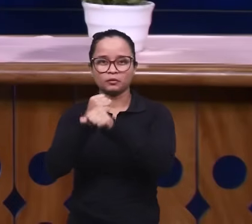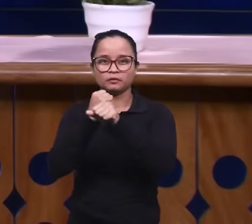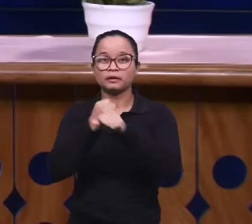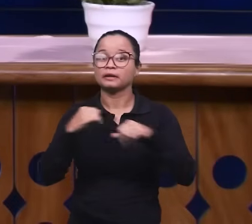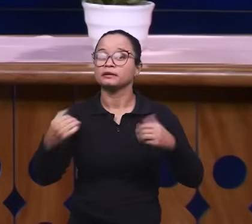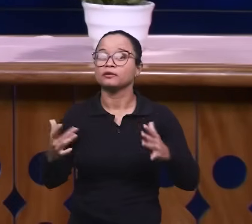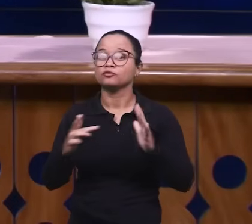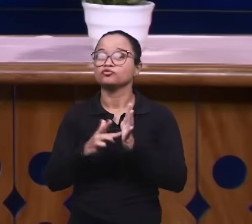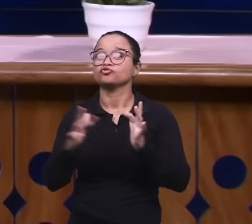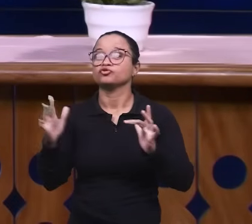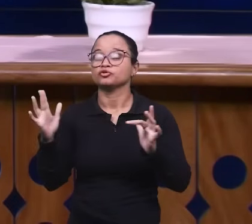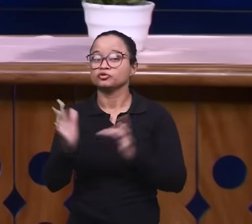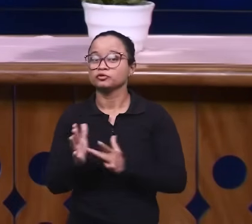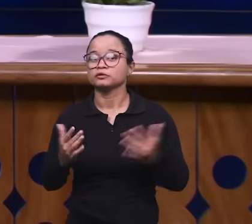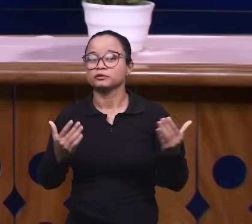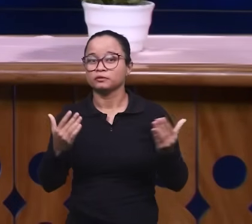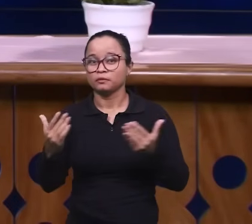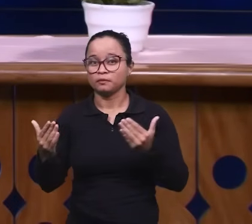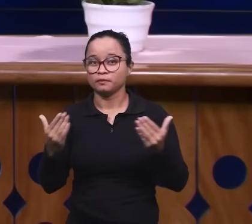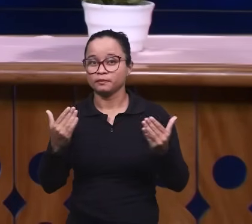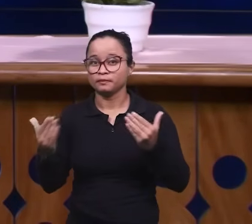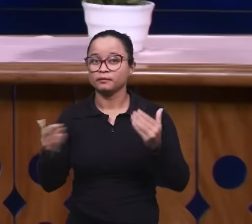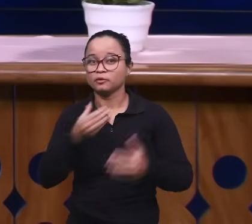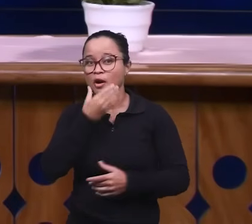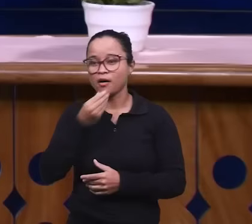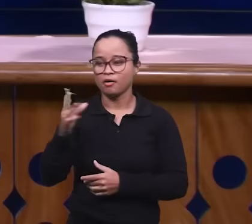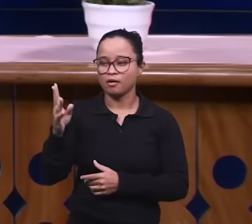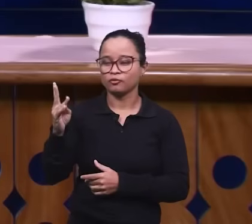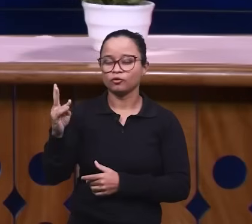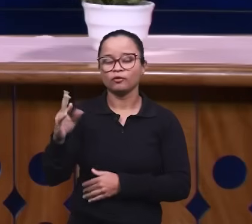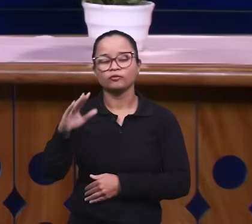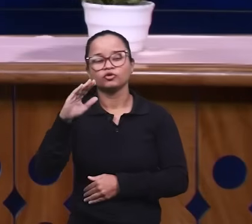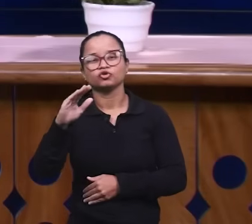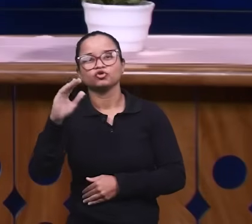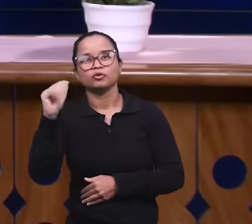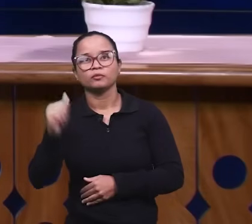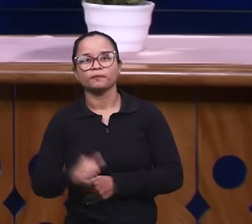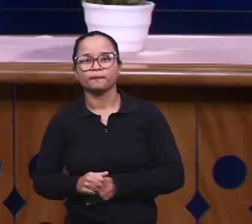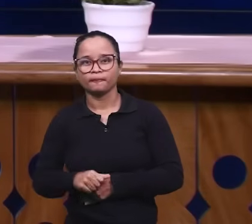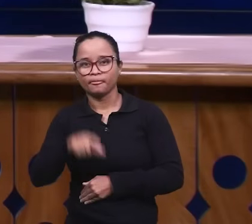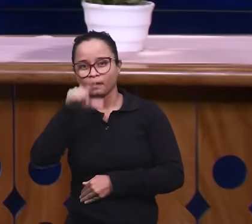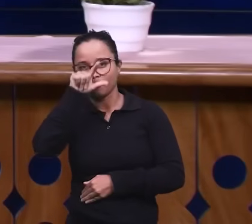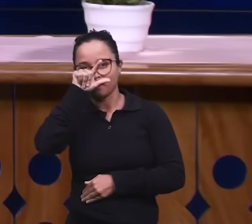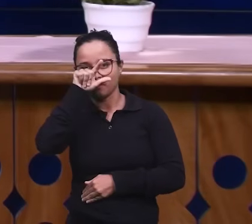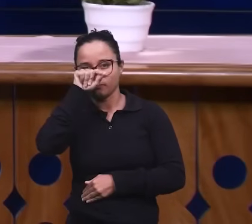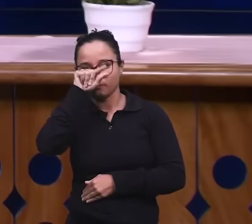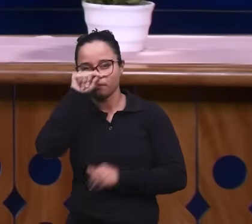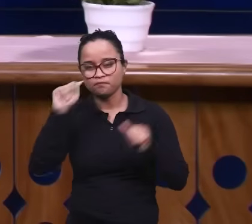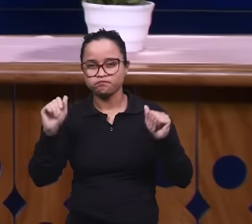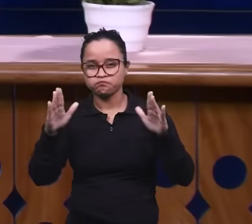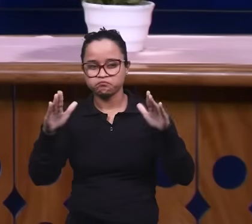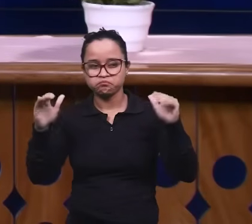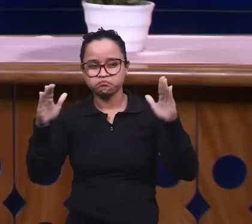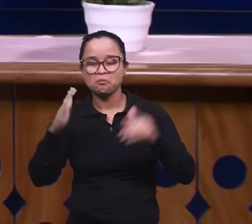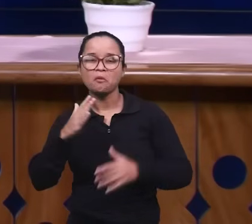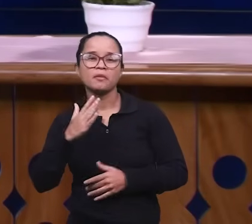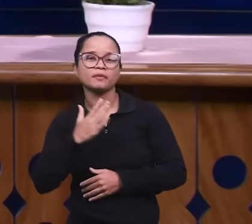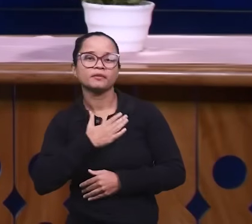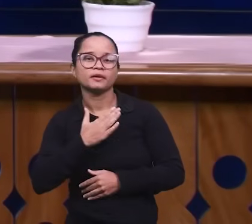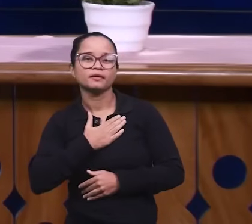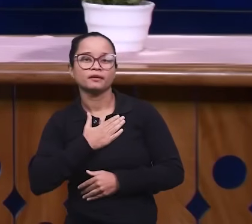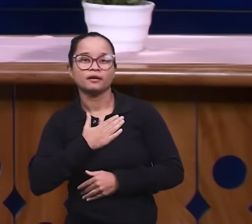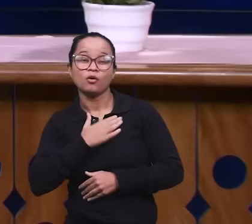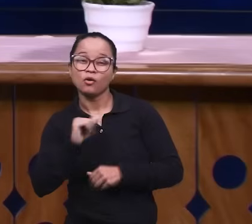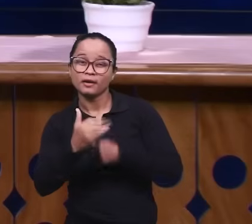na figura do noivo lá em Cantares, chama de pomba minha, ou